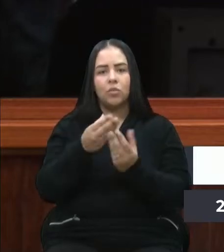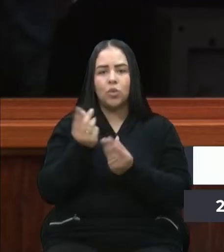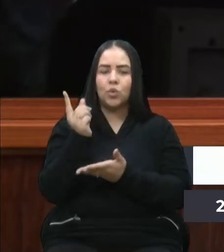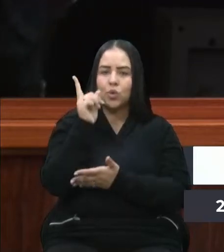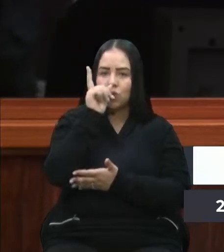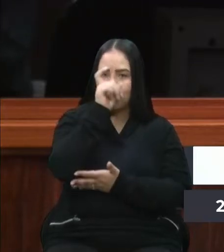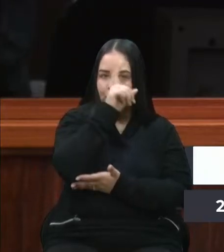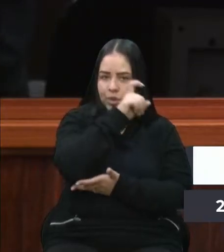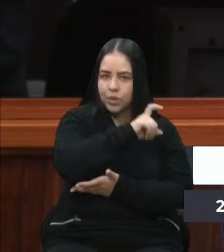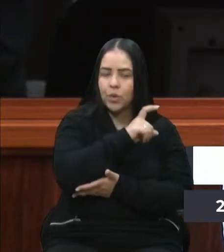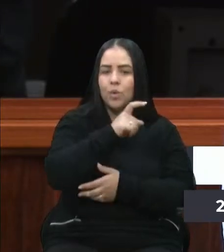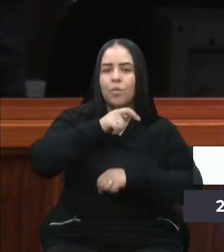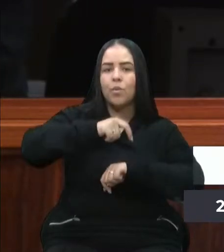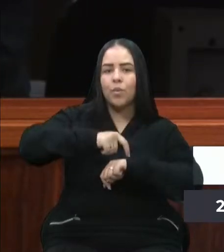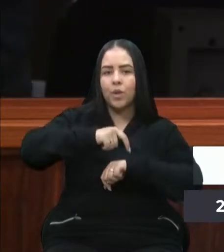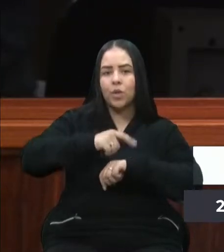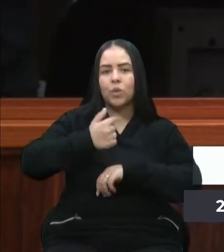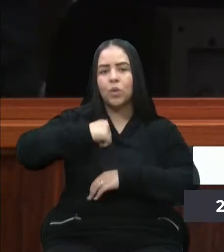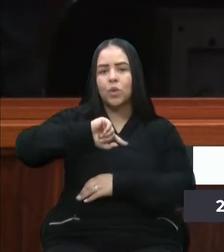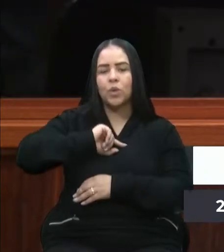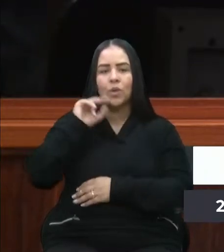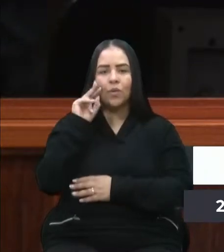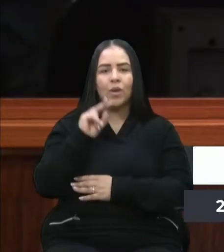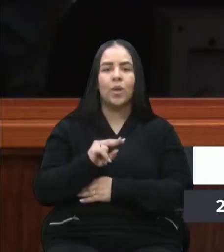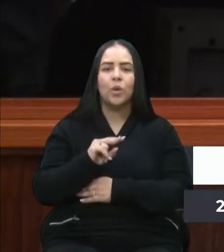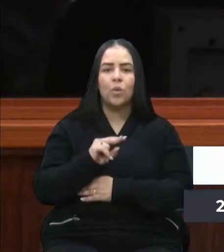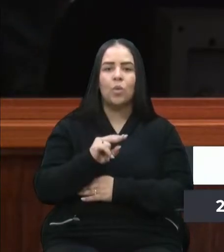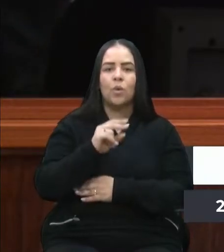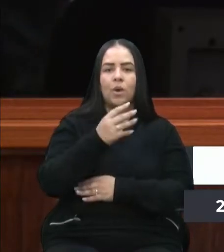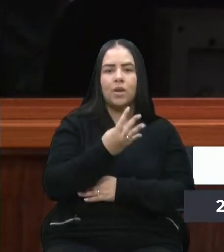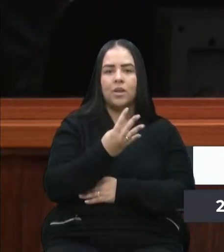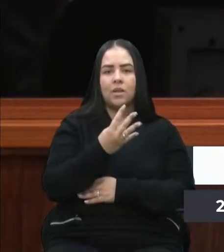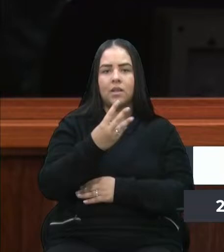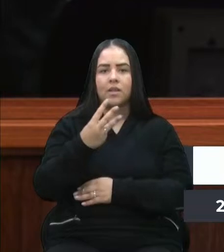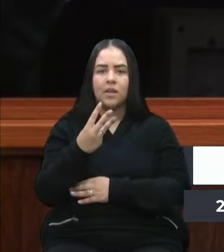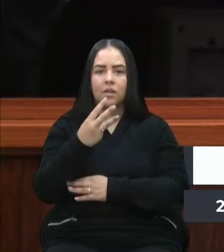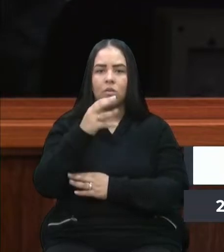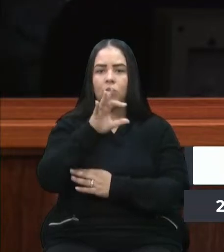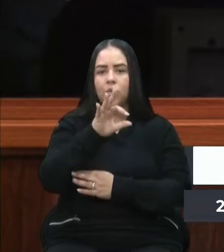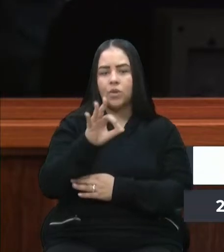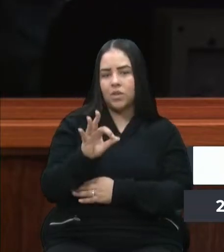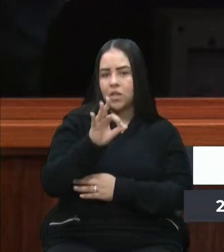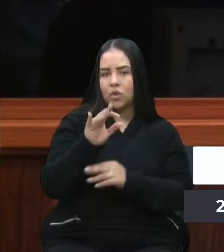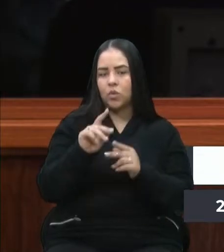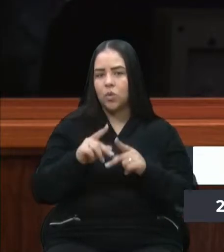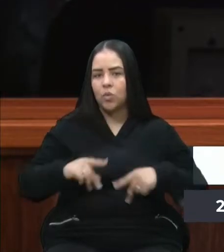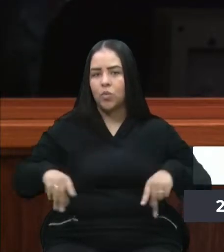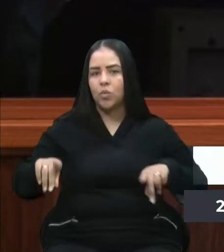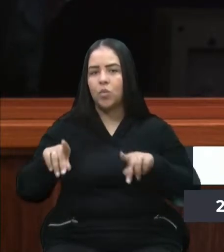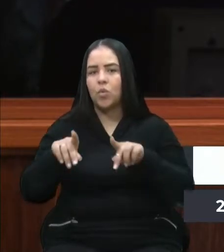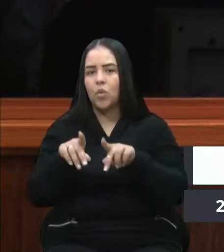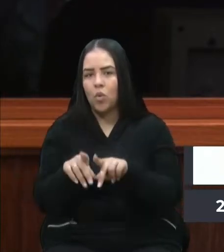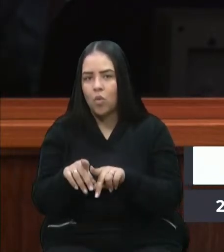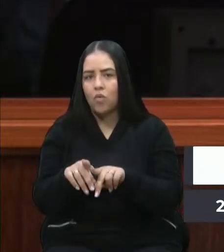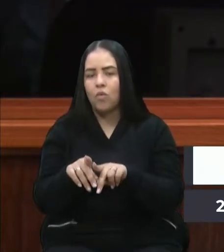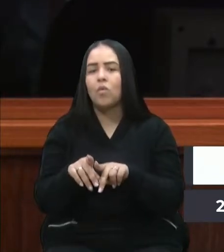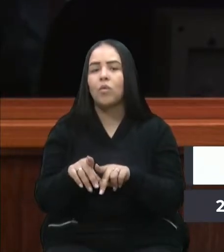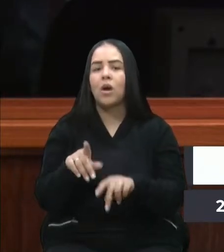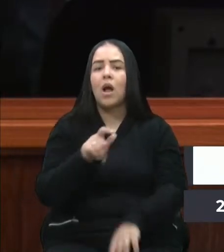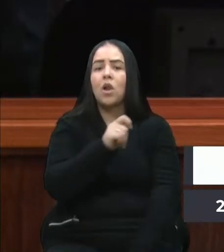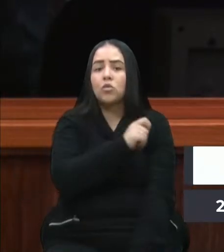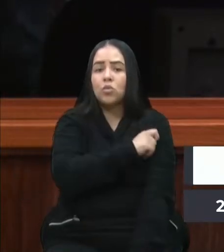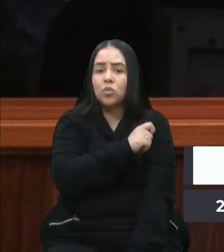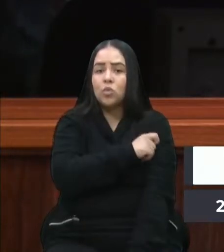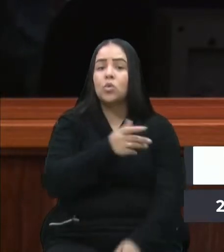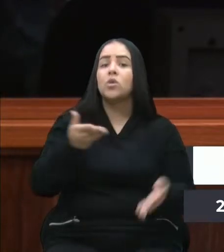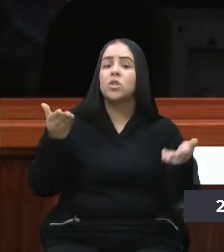dificuldades, num momento onde 43% da população estudante já pensou em largar